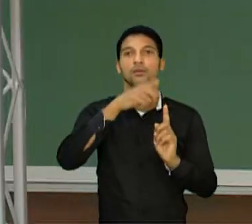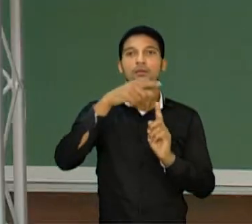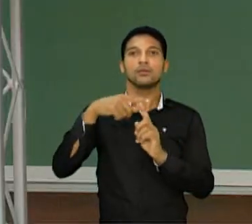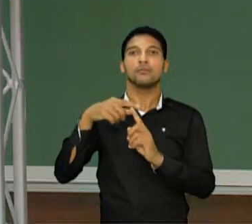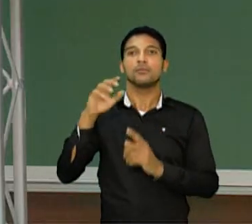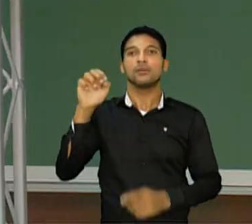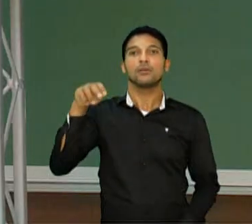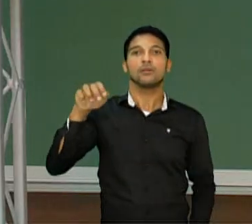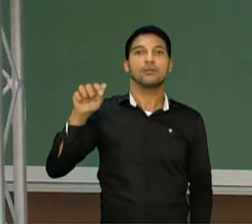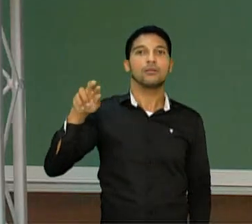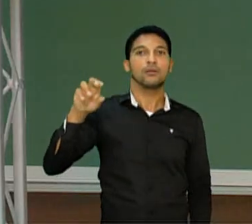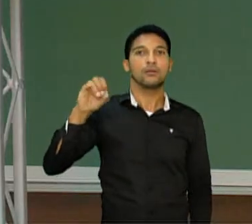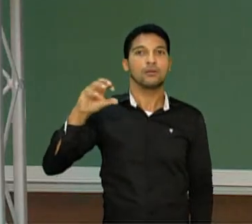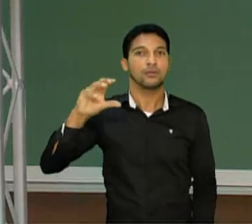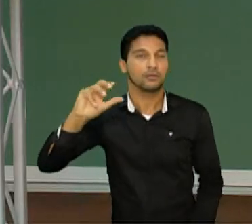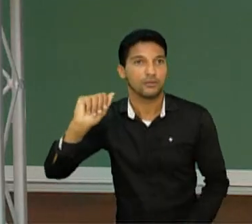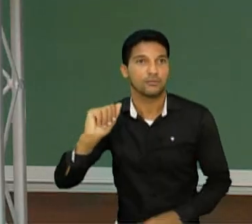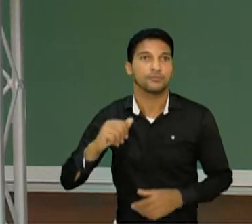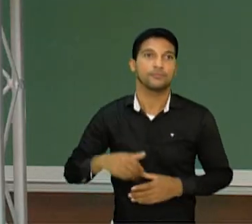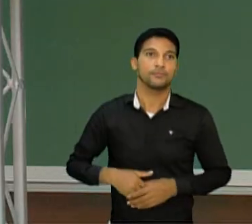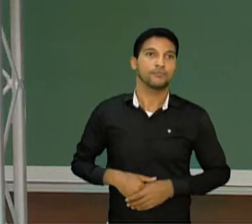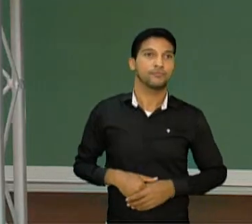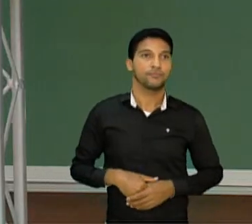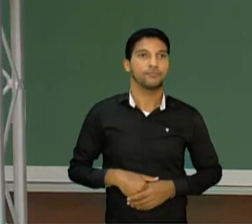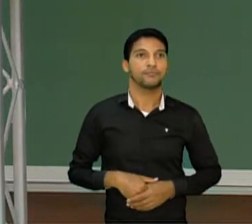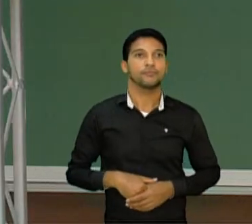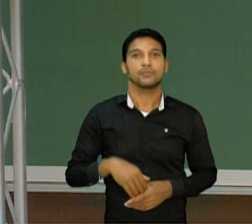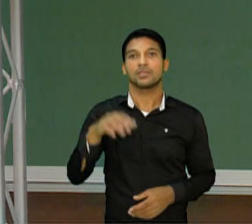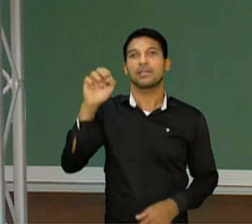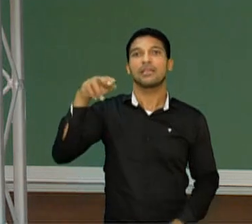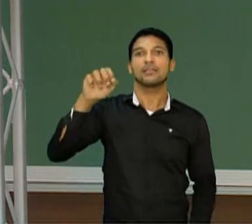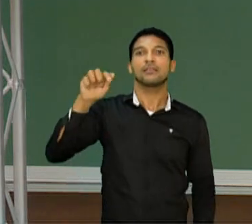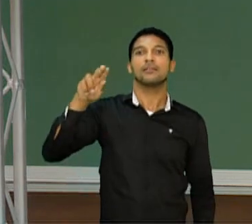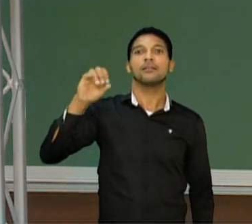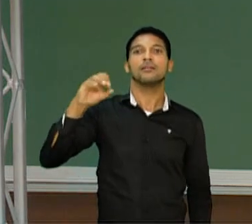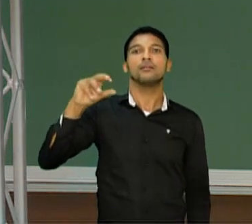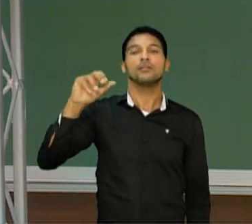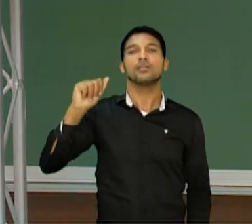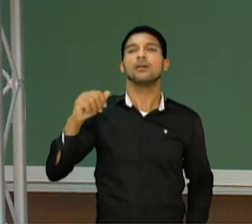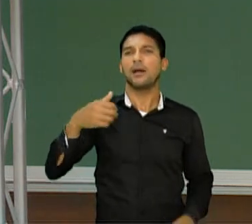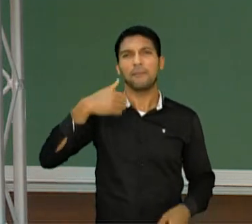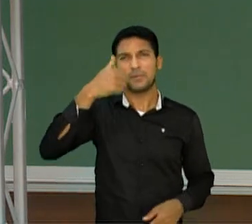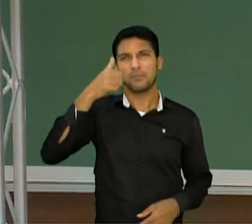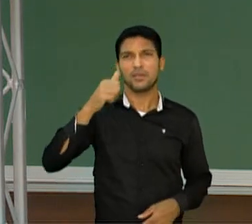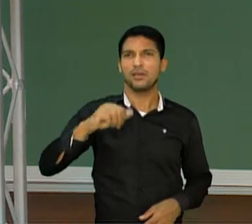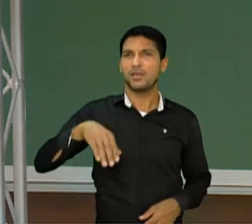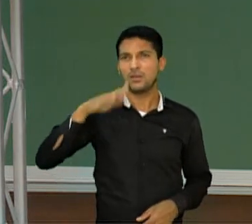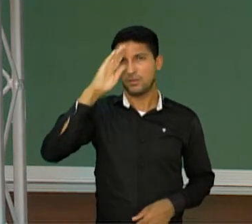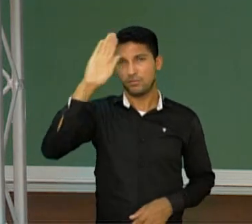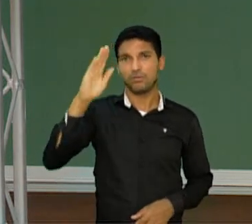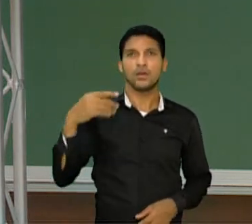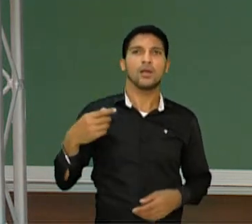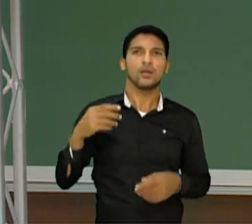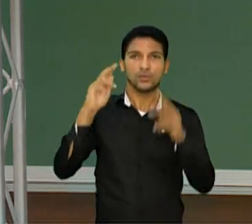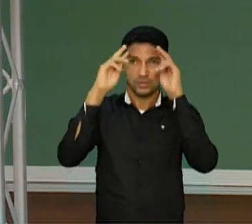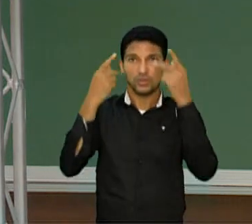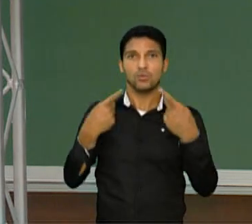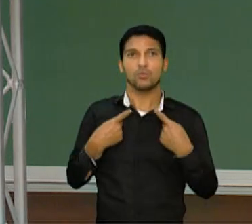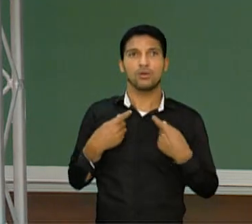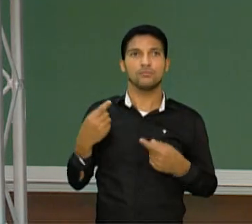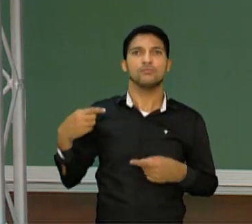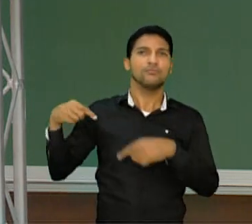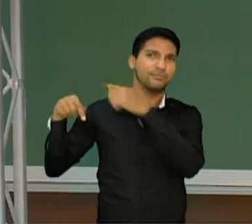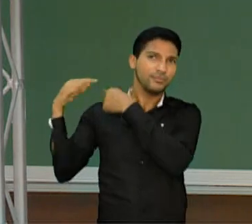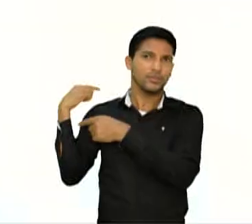pode fazer um elo, um paralelo. Nós podemos dizer que a primeira fonte, a primeira origem energética que o homem utilizou foi